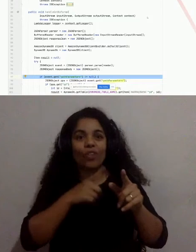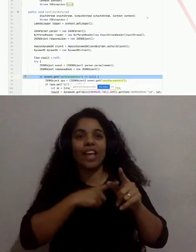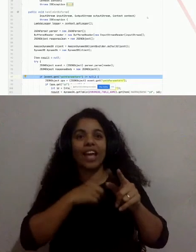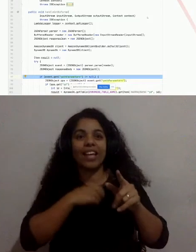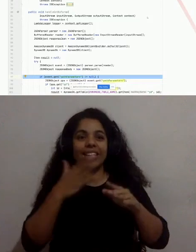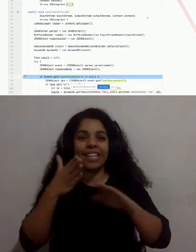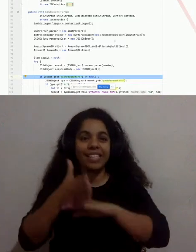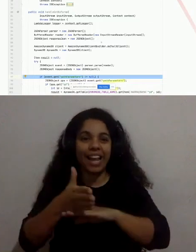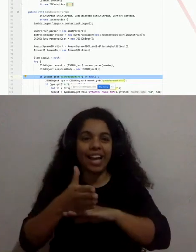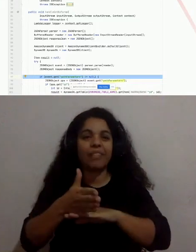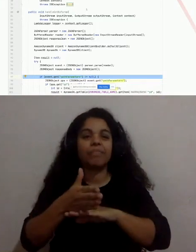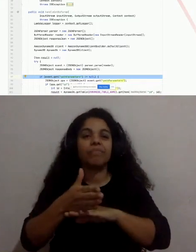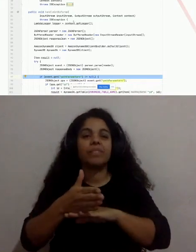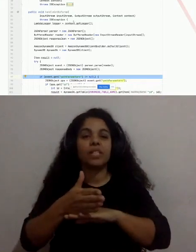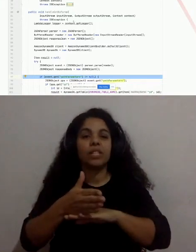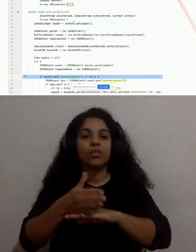entrar